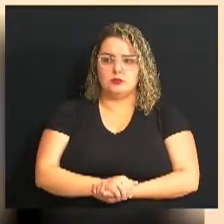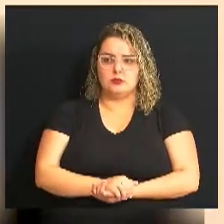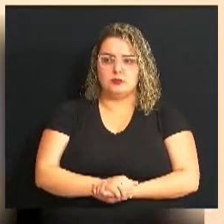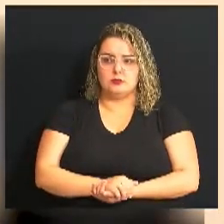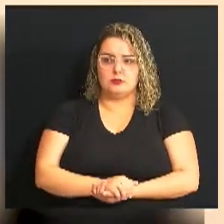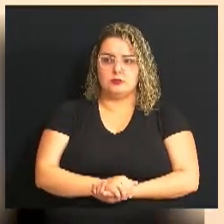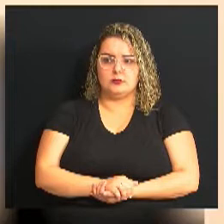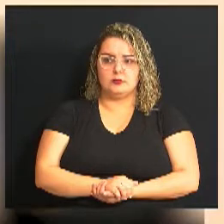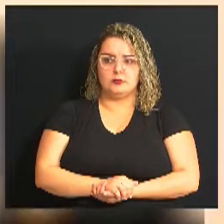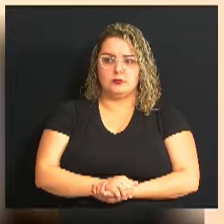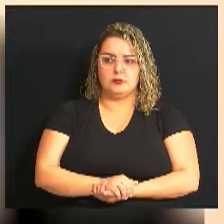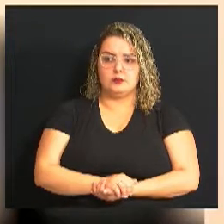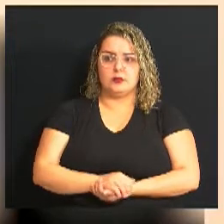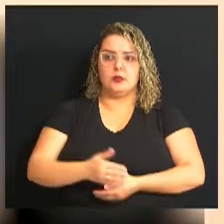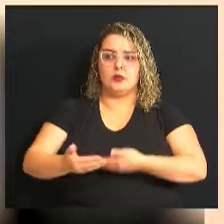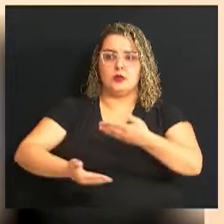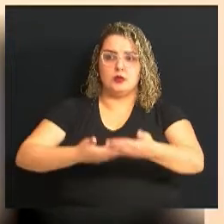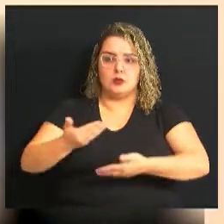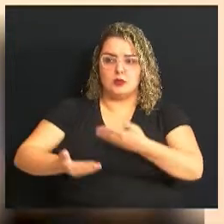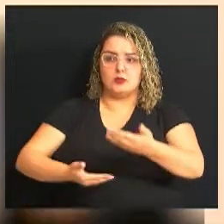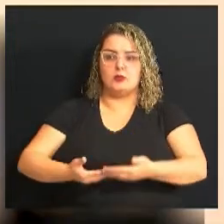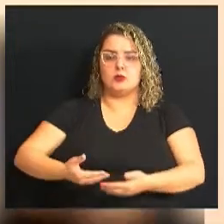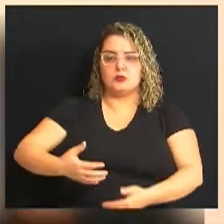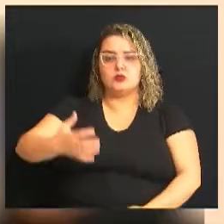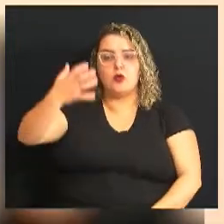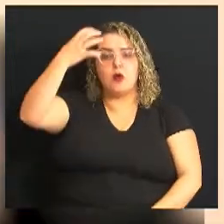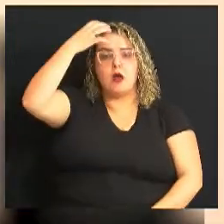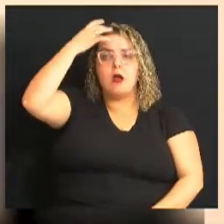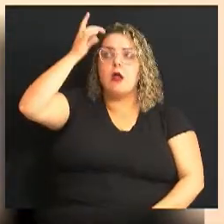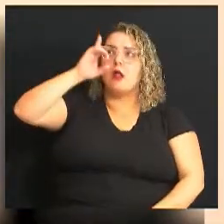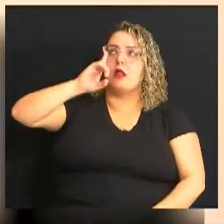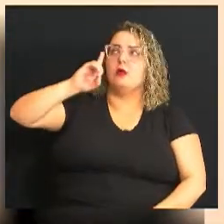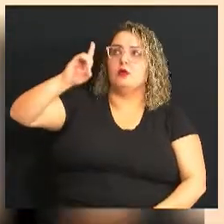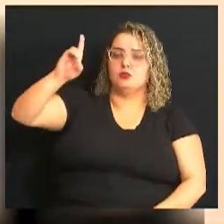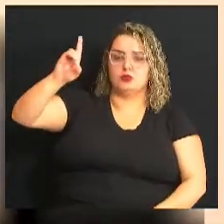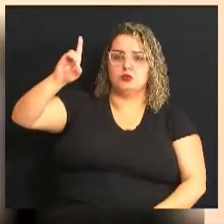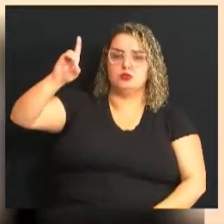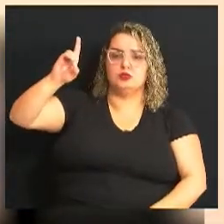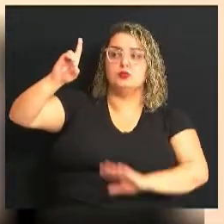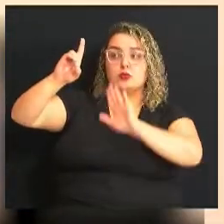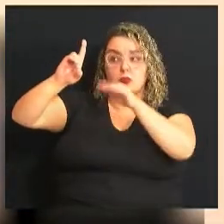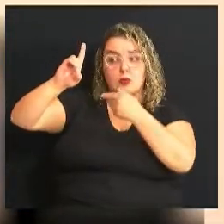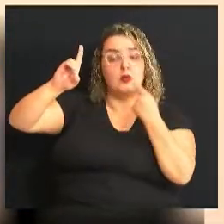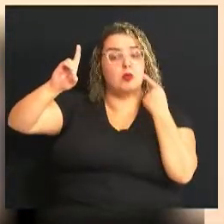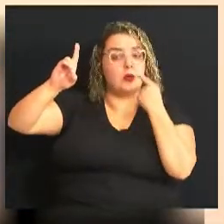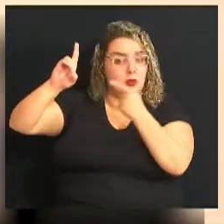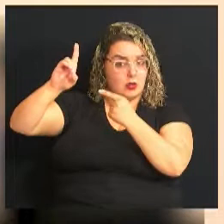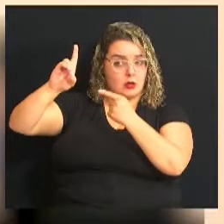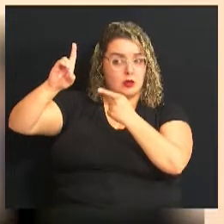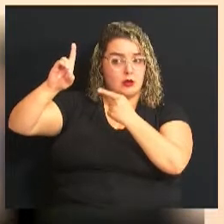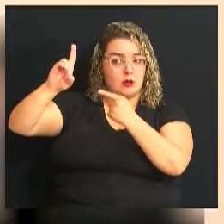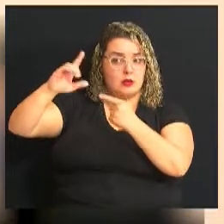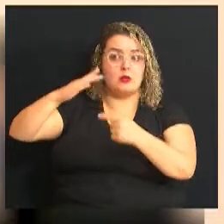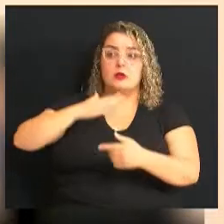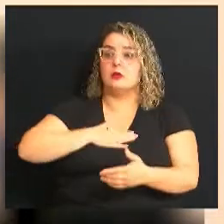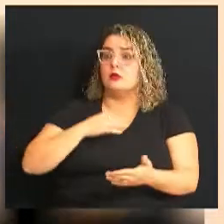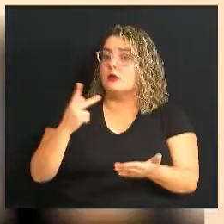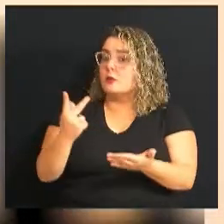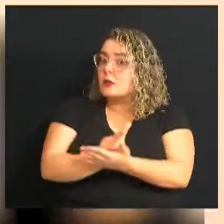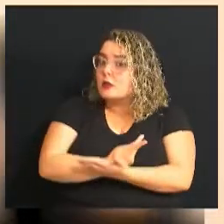Eu estou aqui a serviço do reino de Deus. E eu vou honrar o nome dEle, apesar das minhas